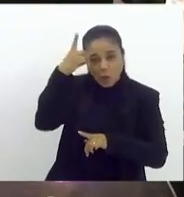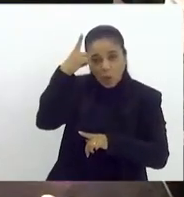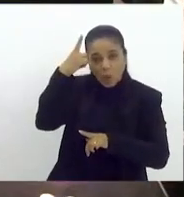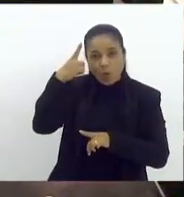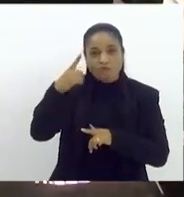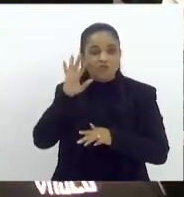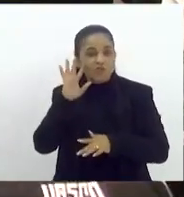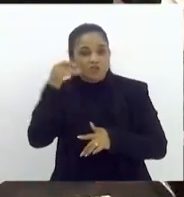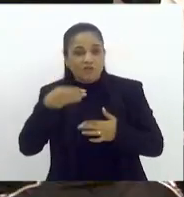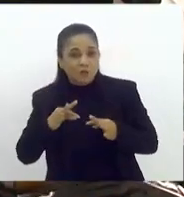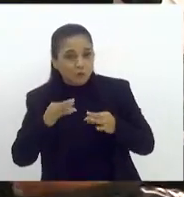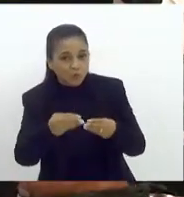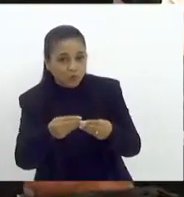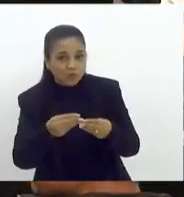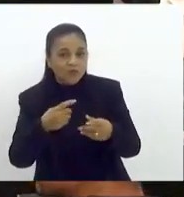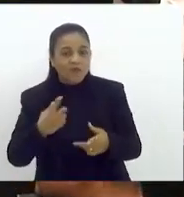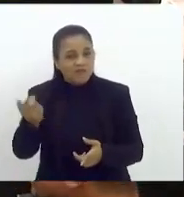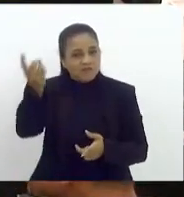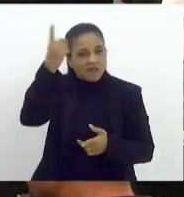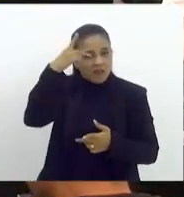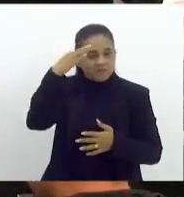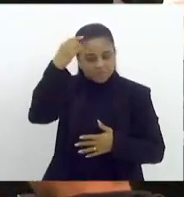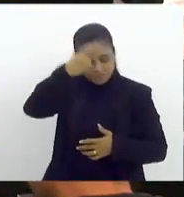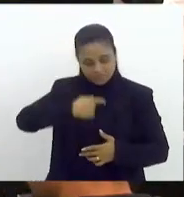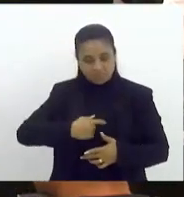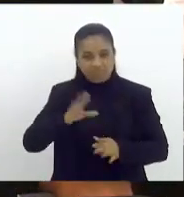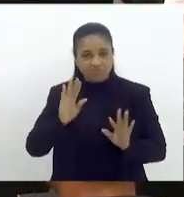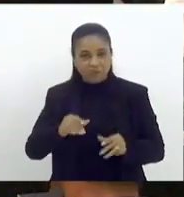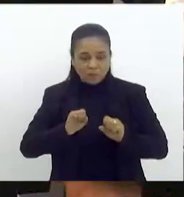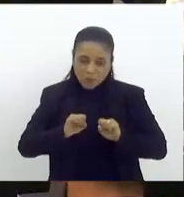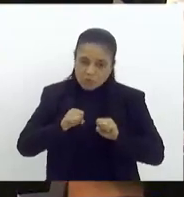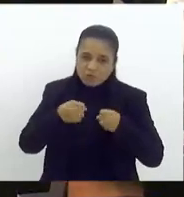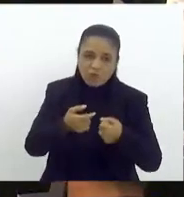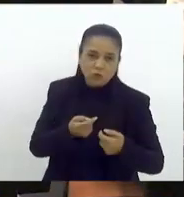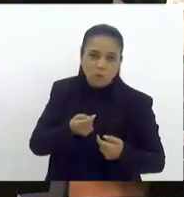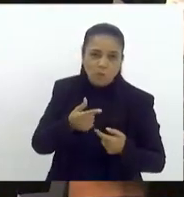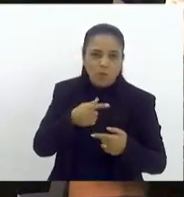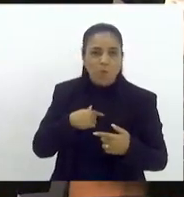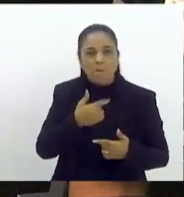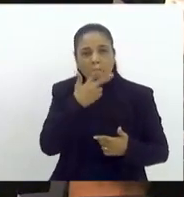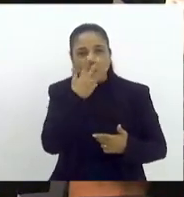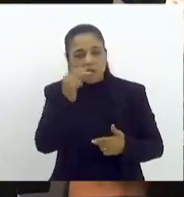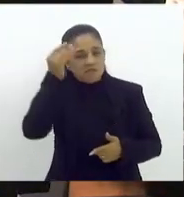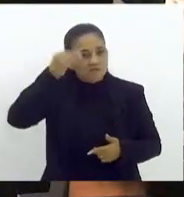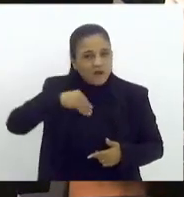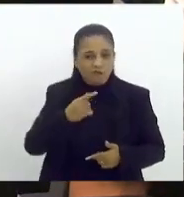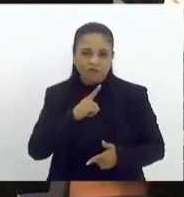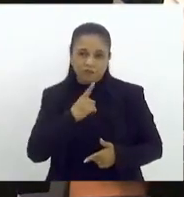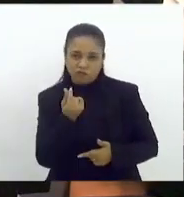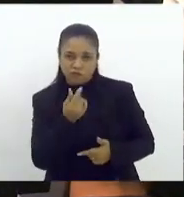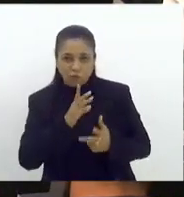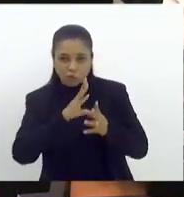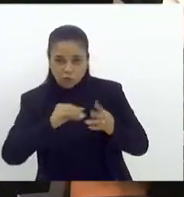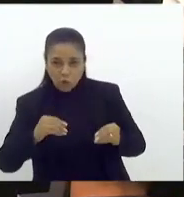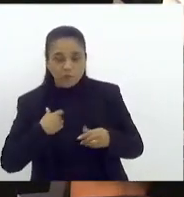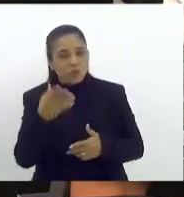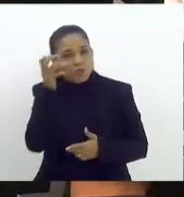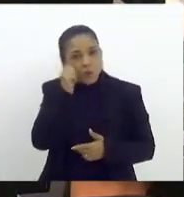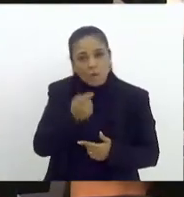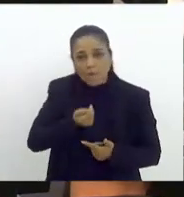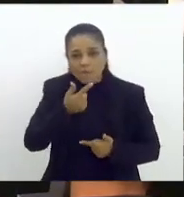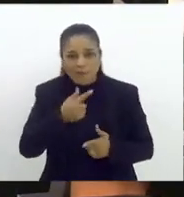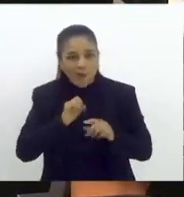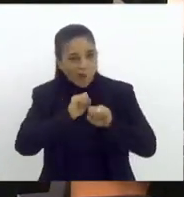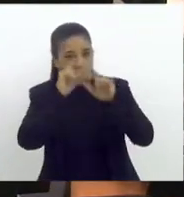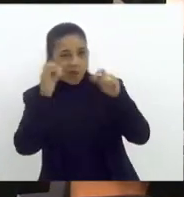todos Foi incrível Talento é fato eu não me esforço um pouco por isso eles parecem fraco tem dinheiro e sono e nós dorme tão pouco acorda